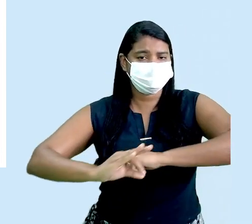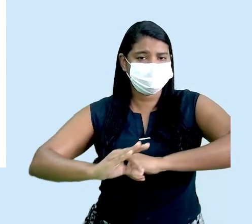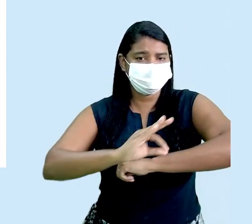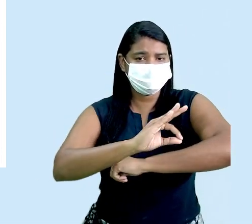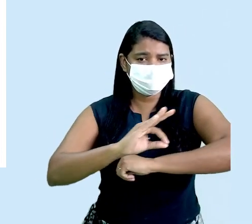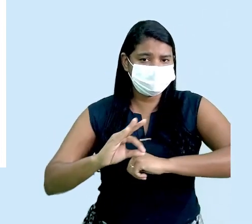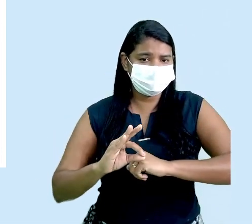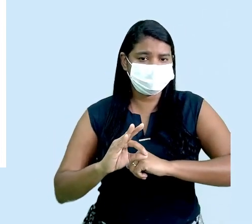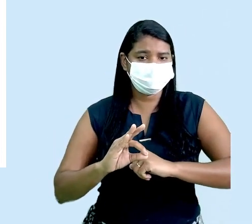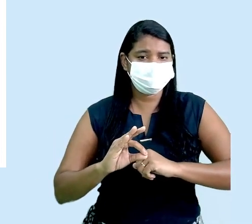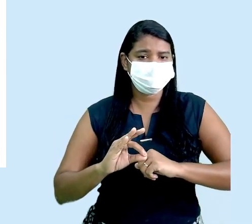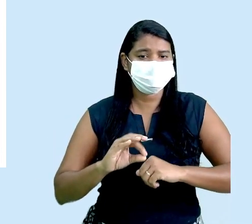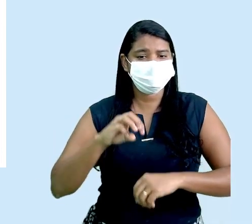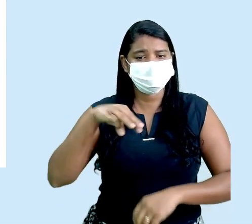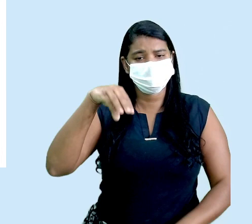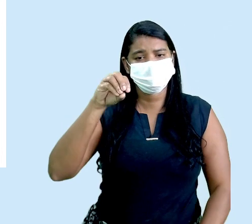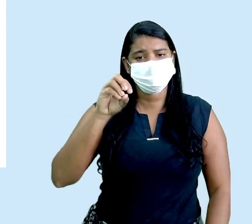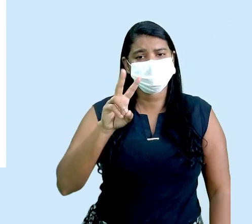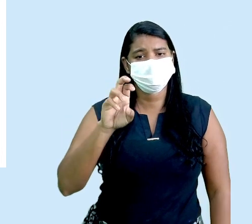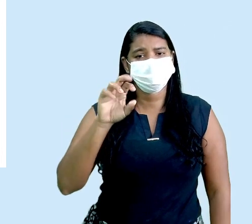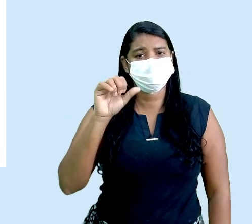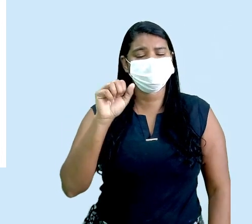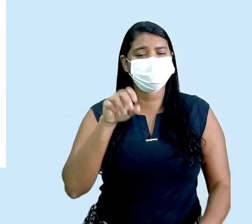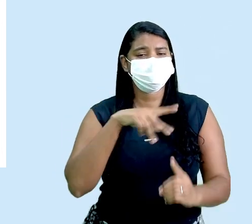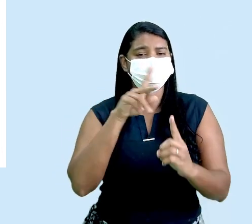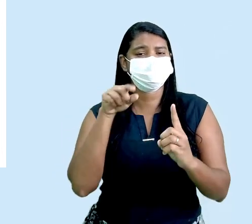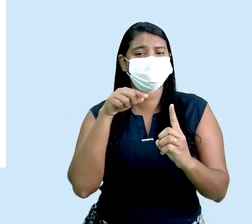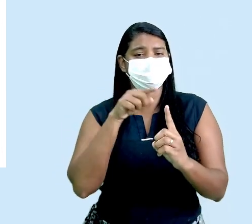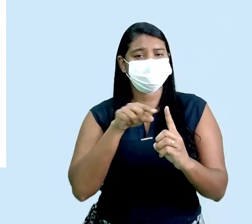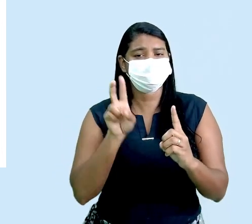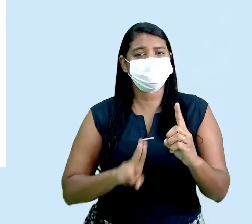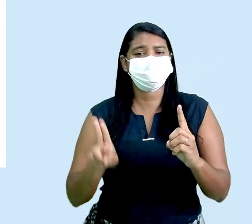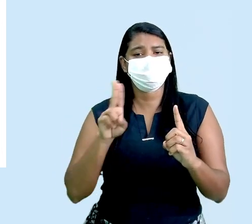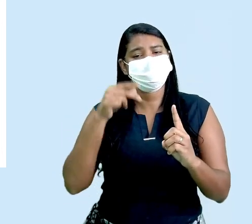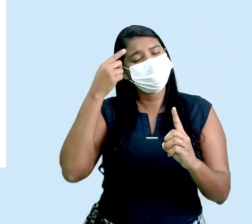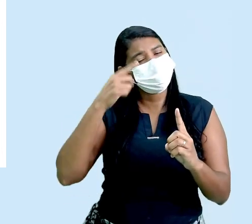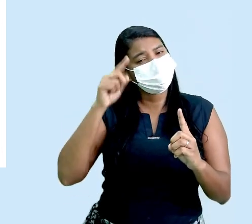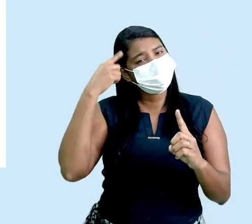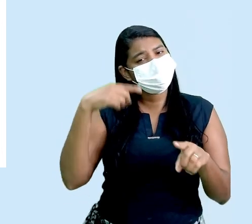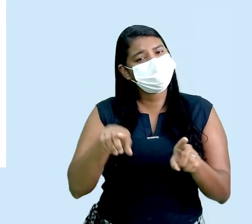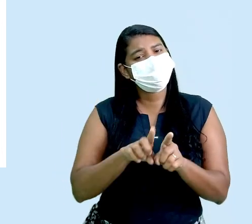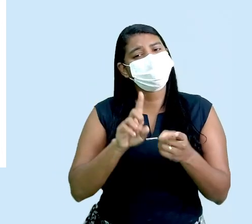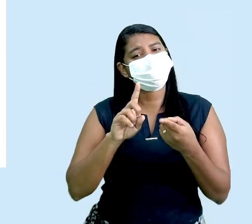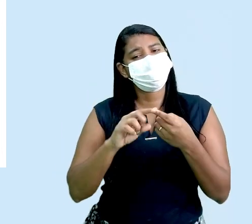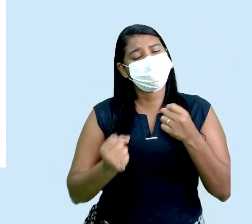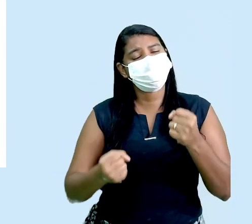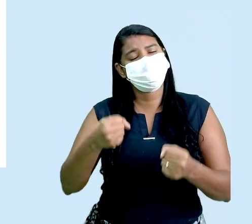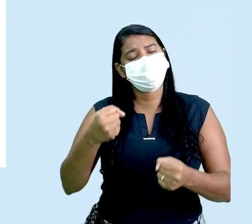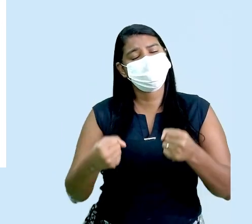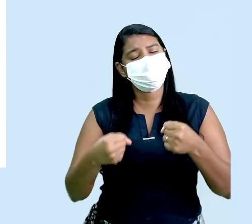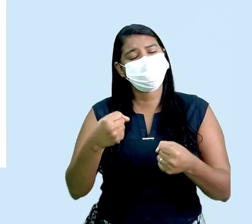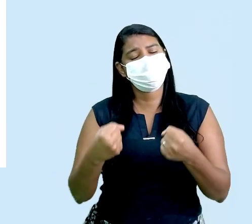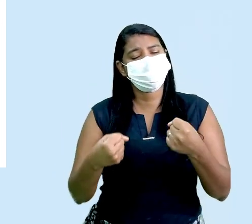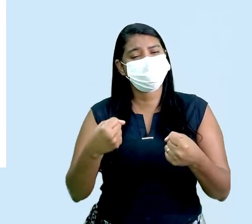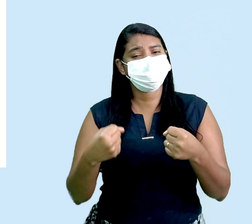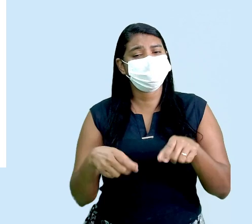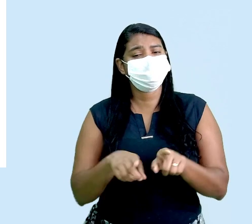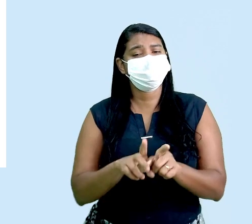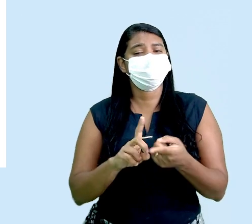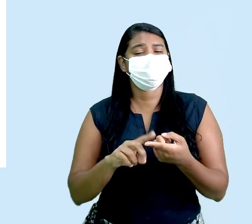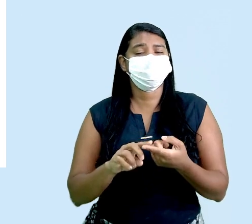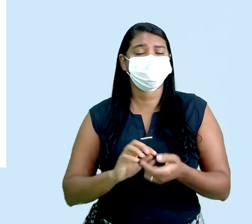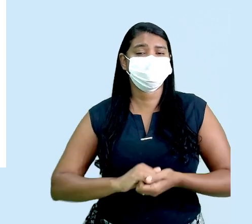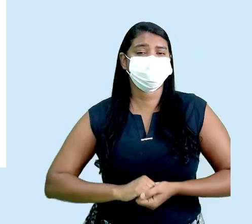mobiliário, você vai ter no design de objetos de uso cotidiano, até mesmo em veículos, né? O Art